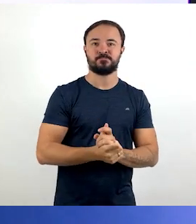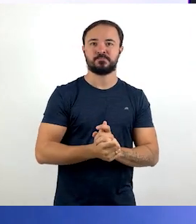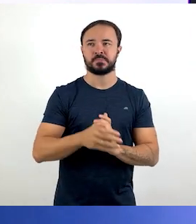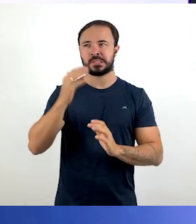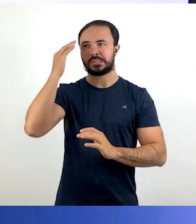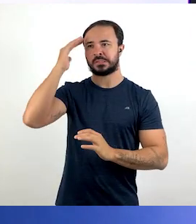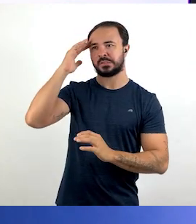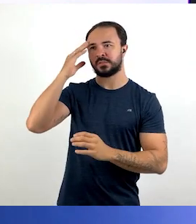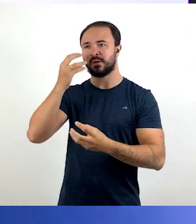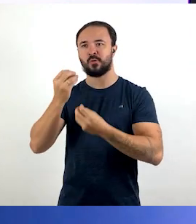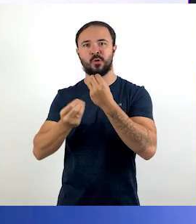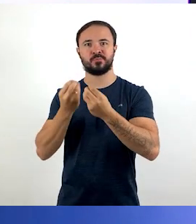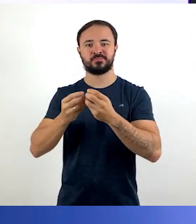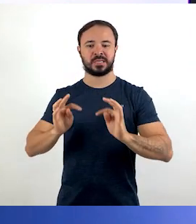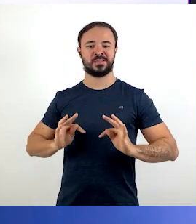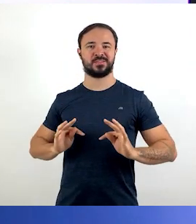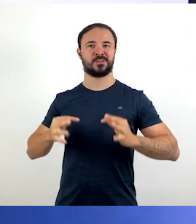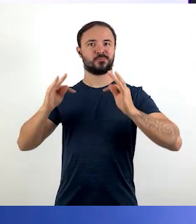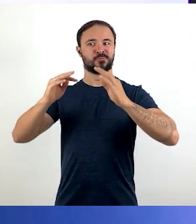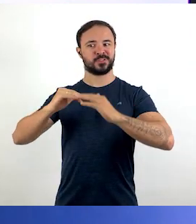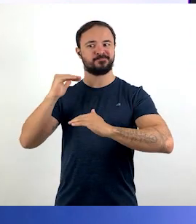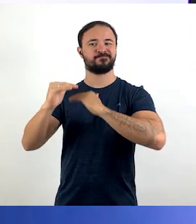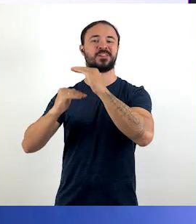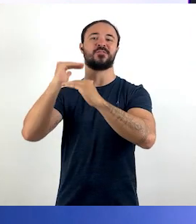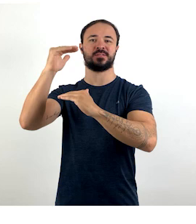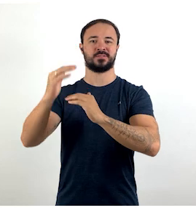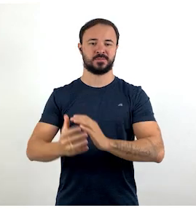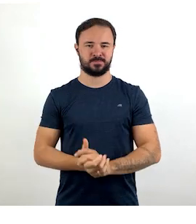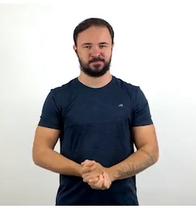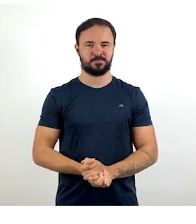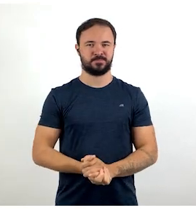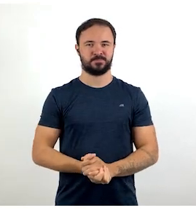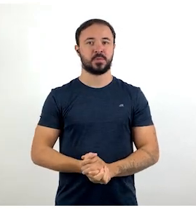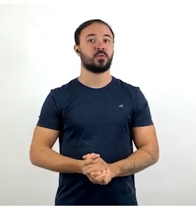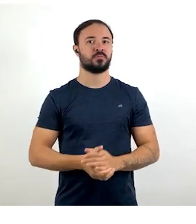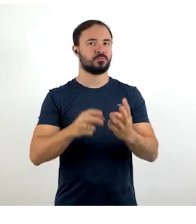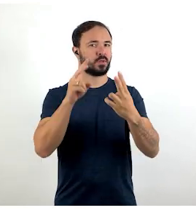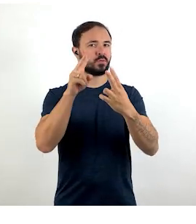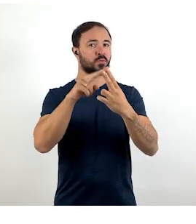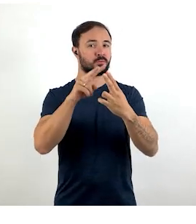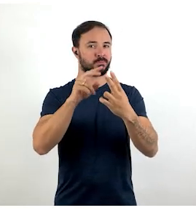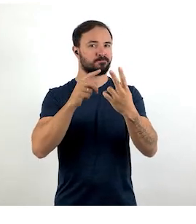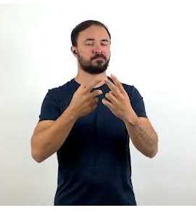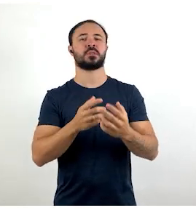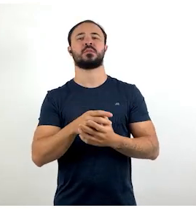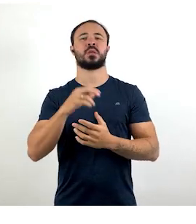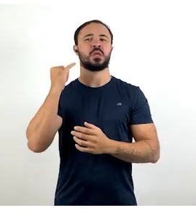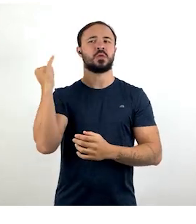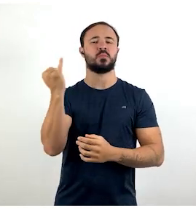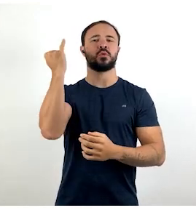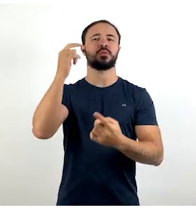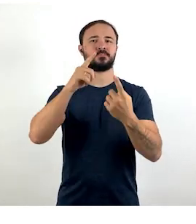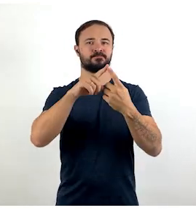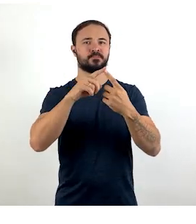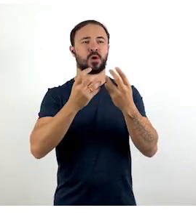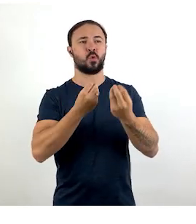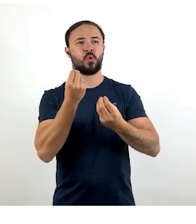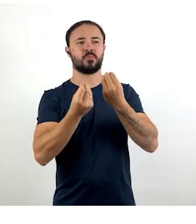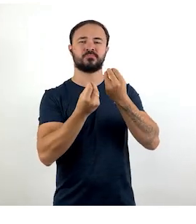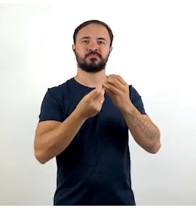Vamos entender um pouquinho como que a tecnologia foi evoluindo para isso. Trouxe dois questionamentos importantes. O primeiro deles, como a